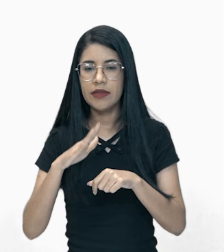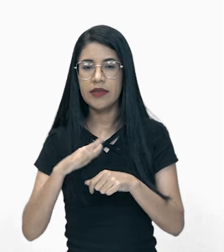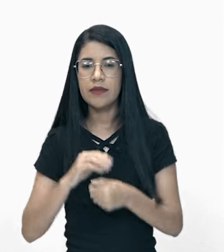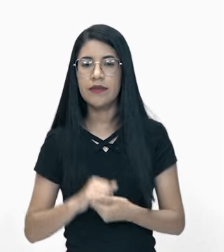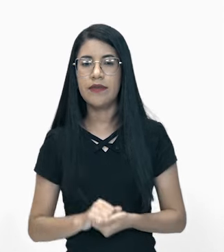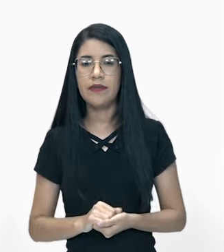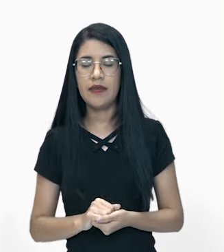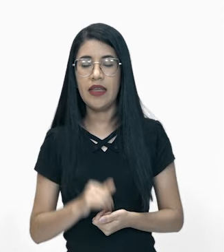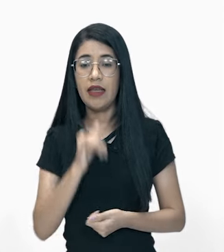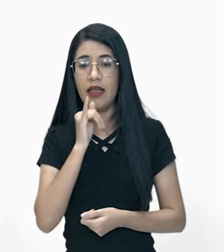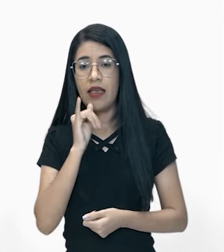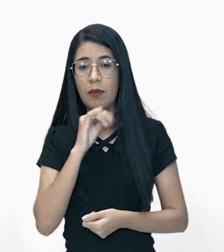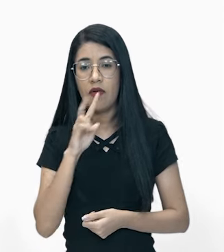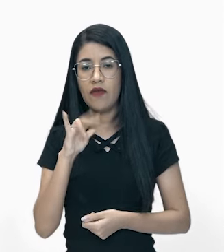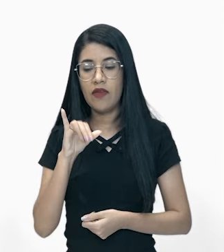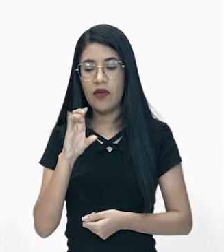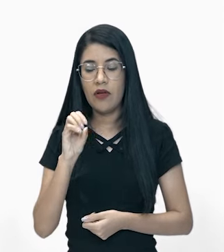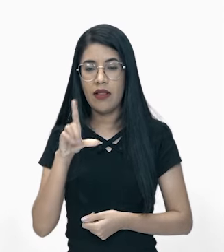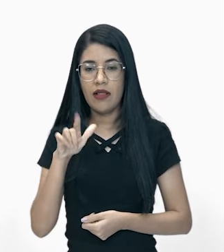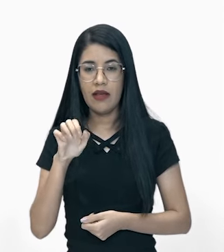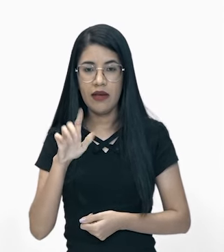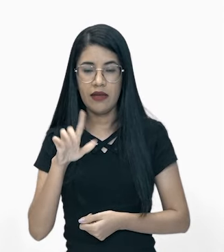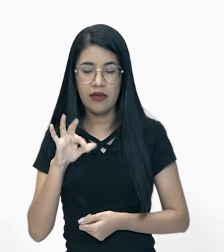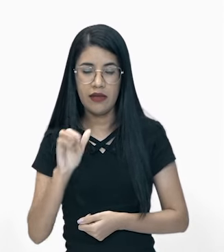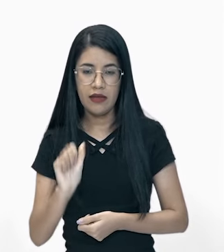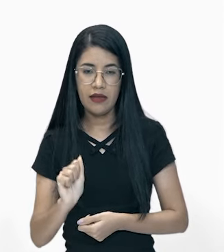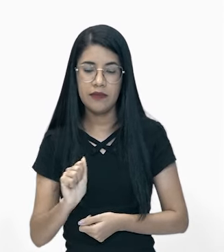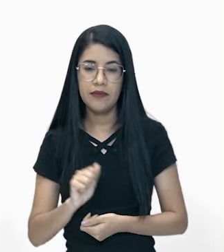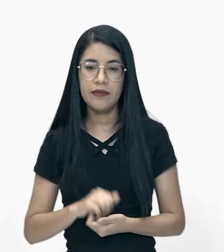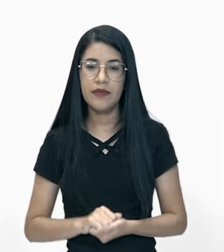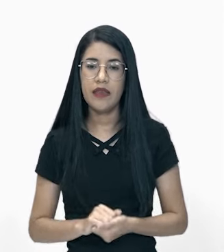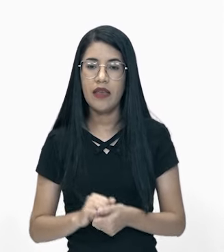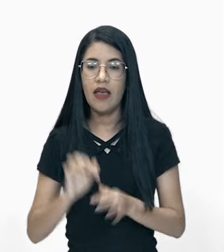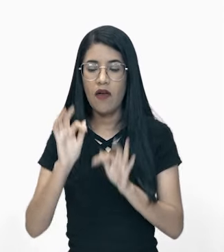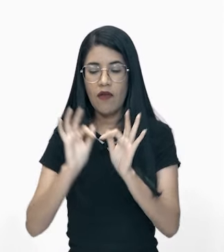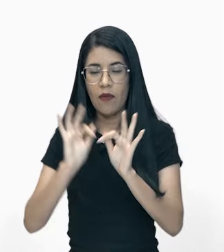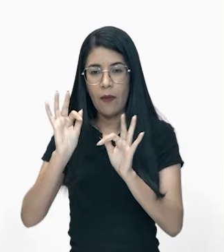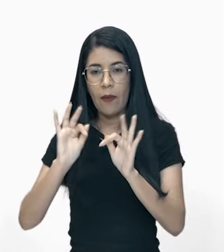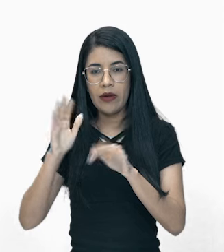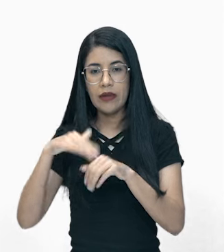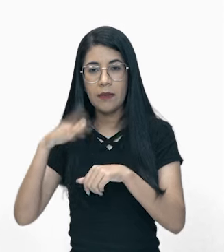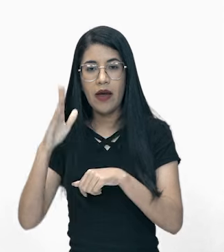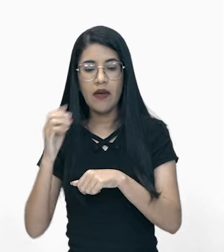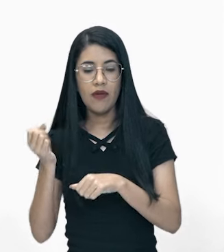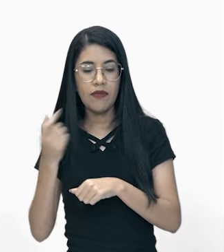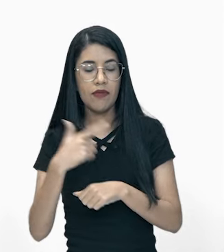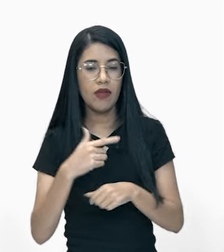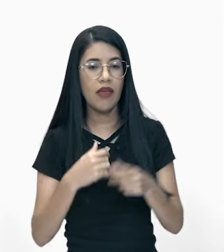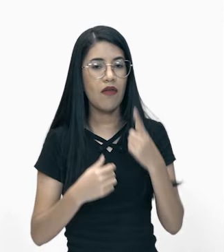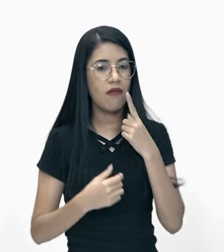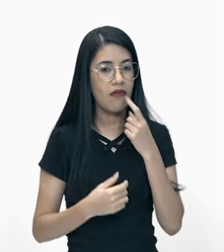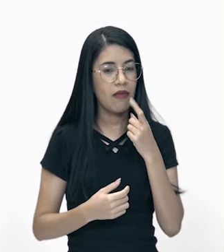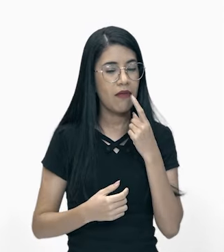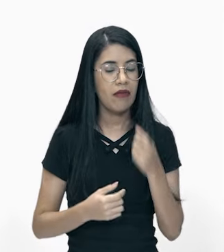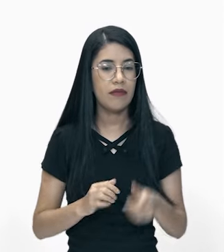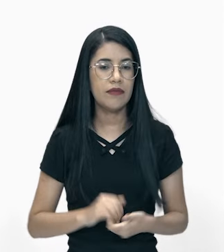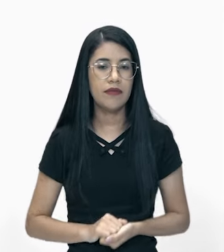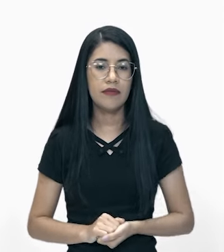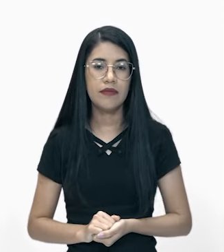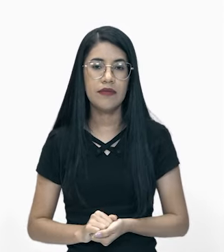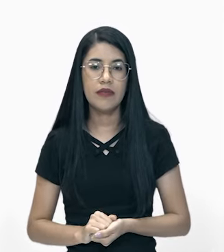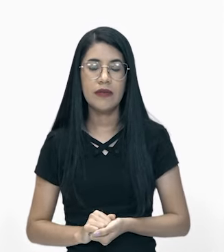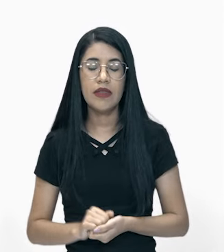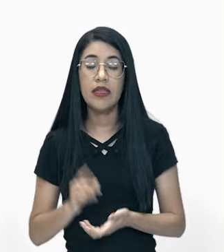o violeta é uma onda com frequência mais alta que o vermelho. Muito bem. Toda vez que